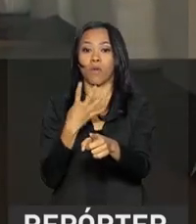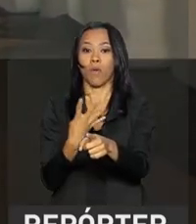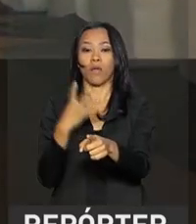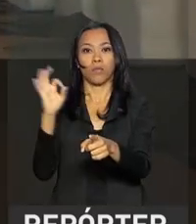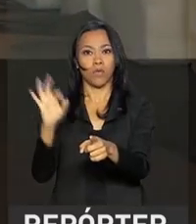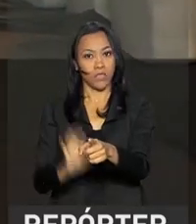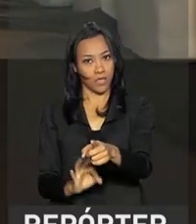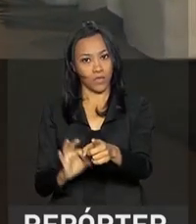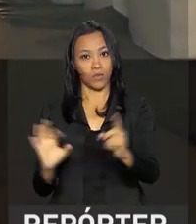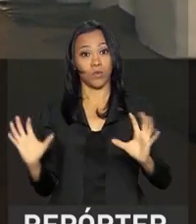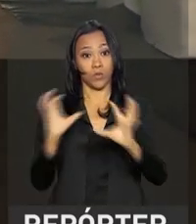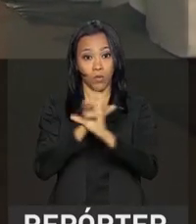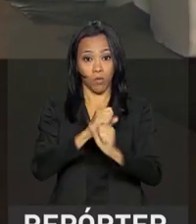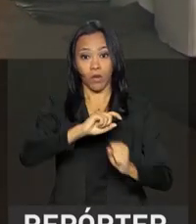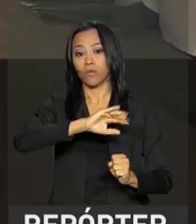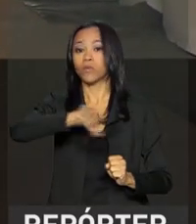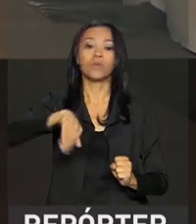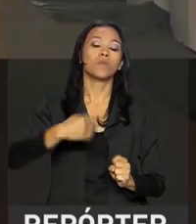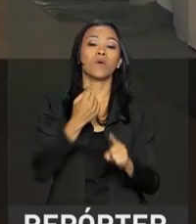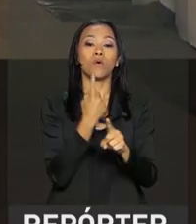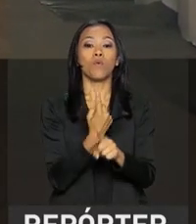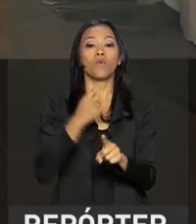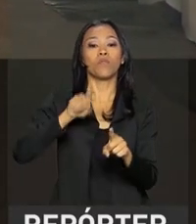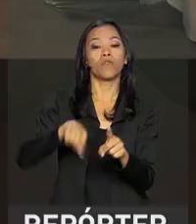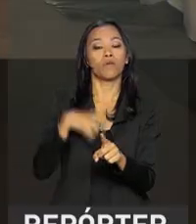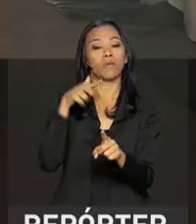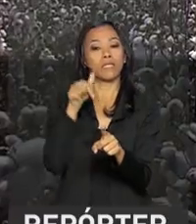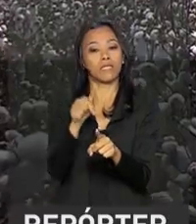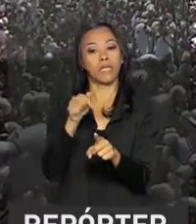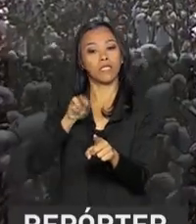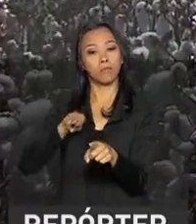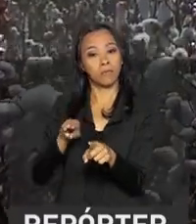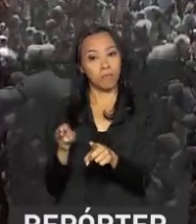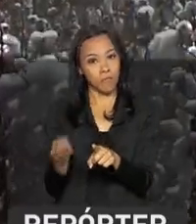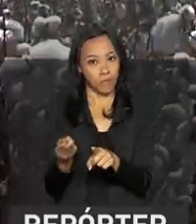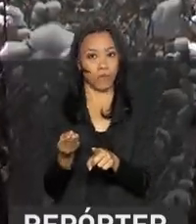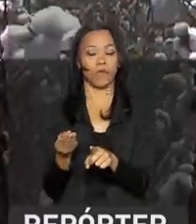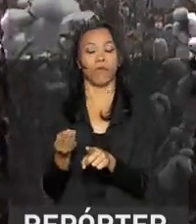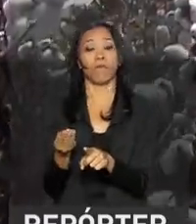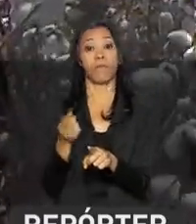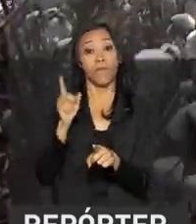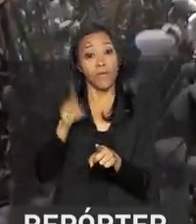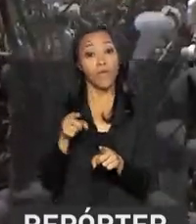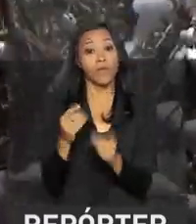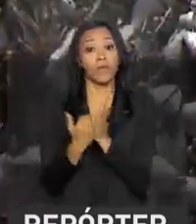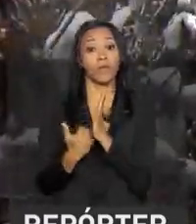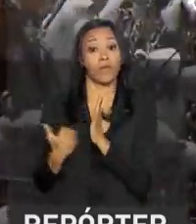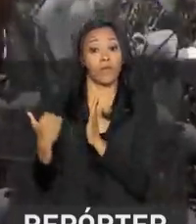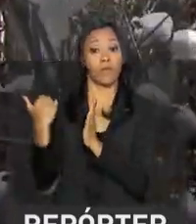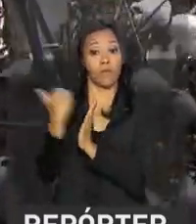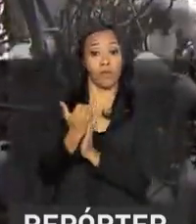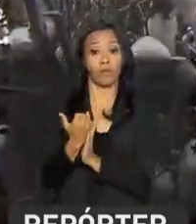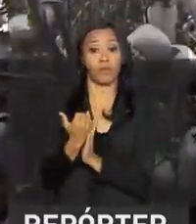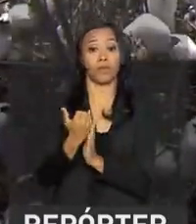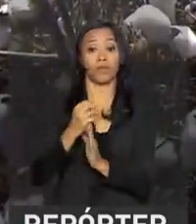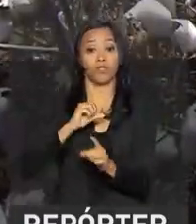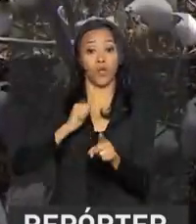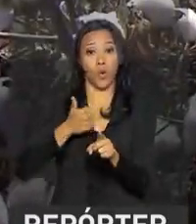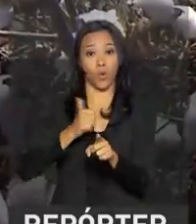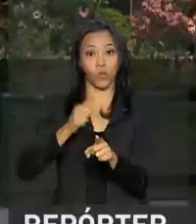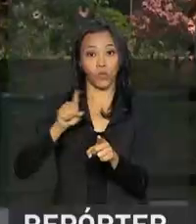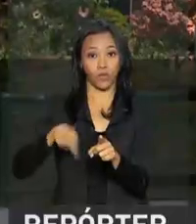totalizando 1,7 milhão de toneladas ea elevação de 11,9 por cento